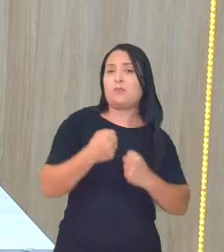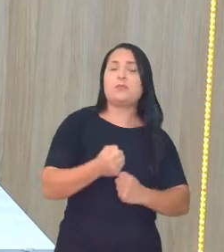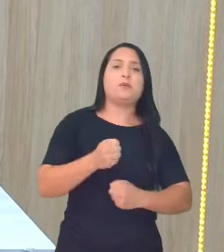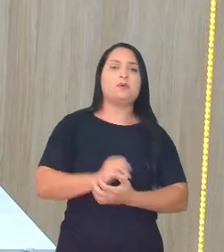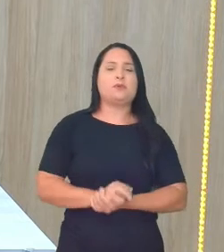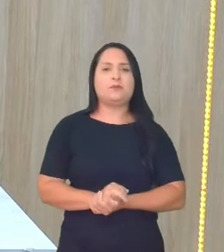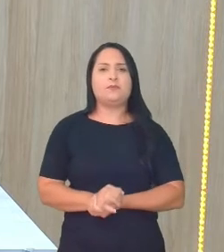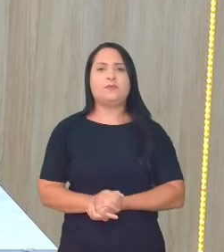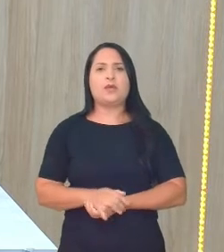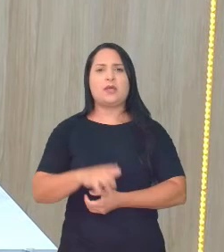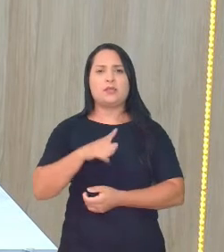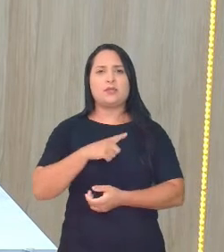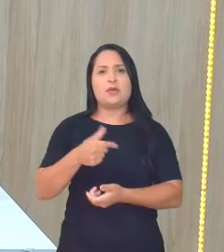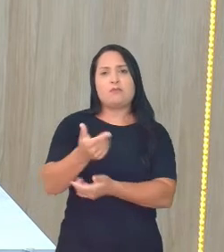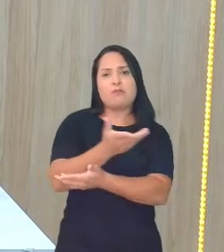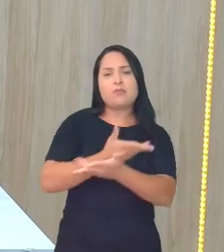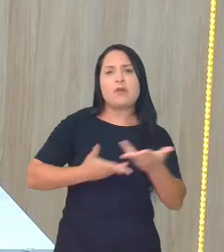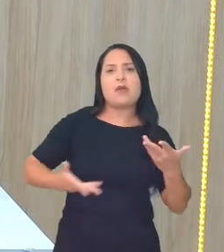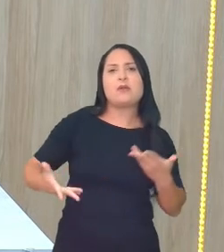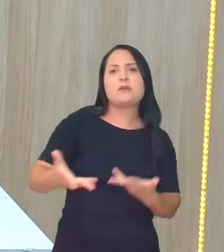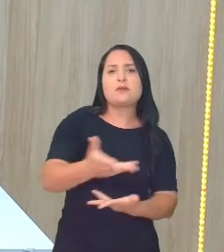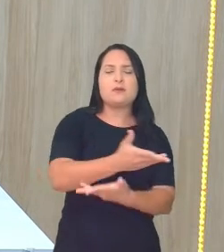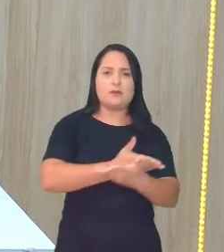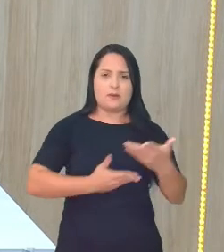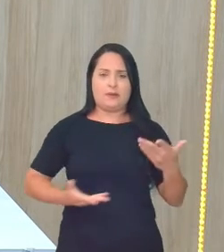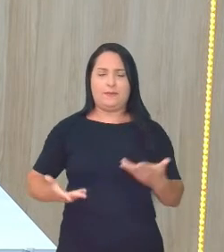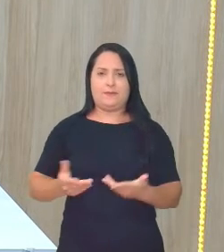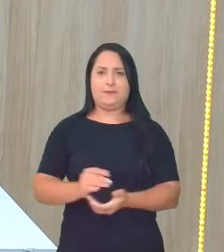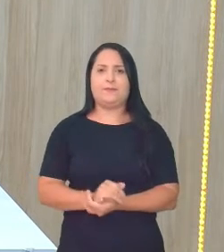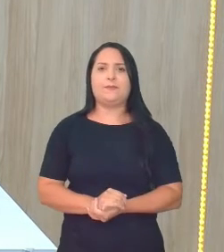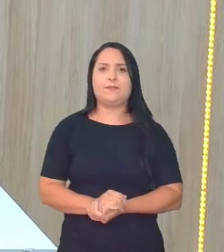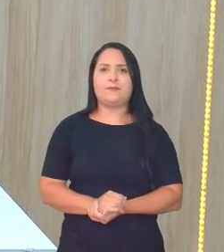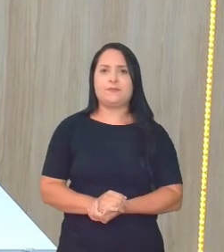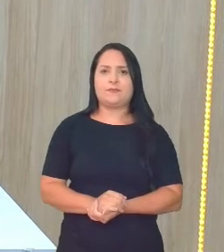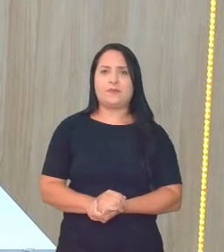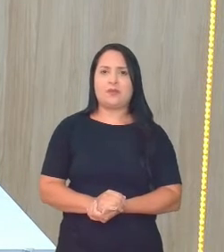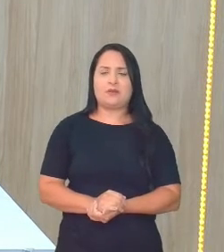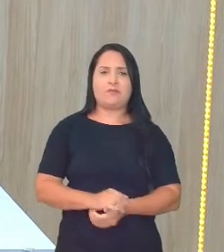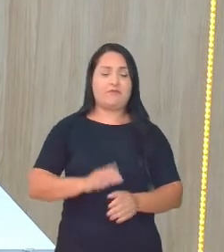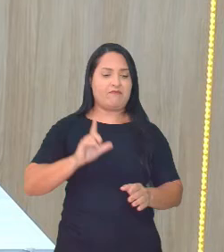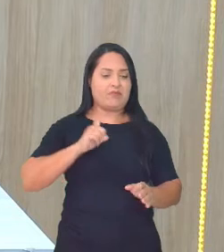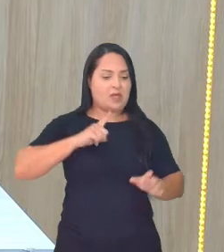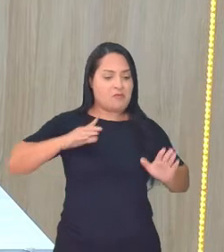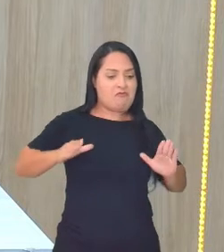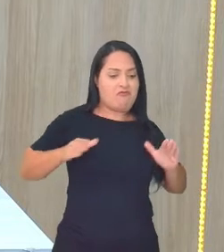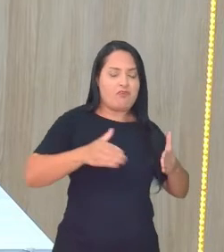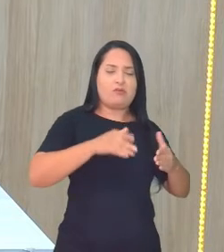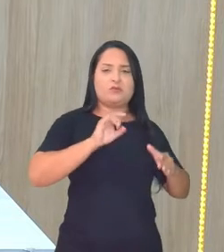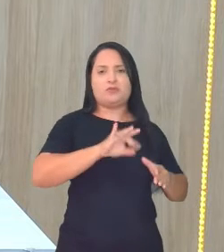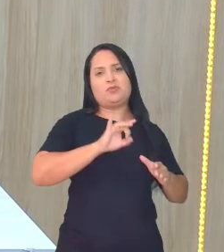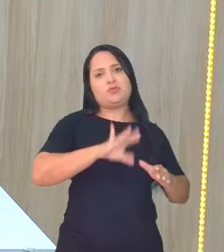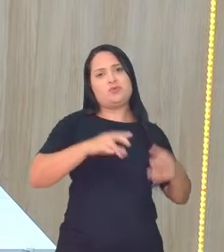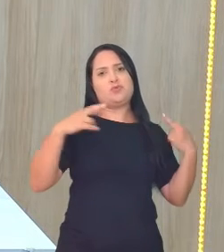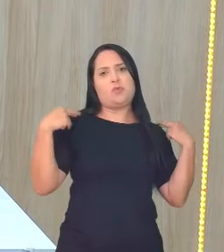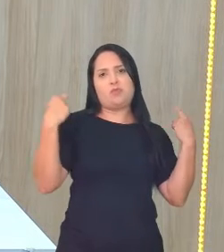se houvesse uma harmonia e um equilíbrio, né, e não ficasse concentrado nas